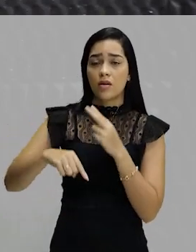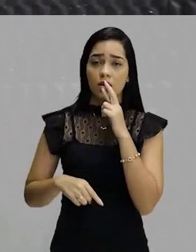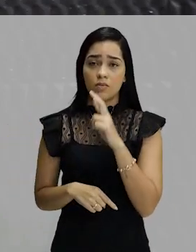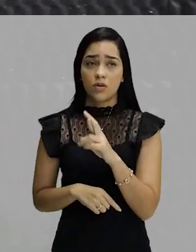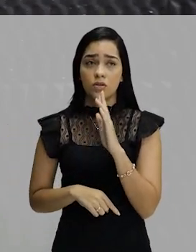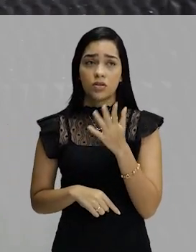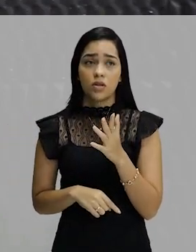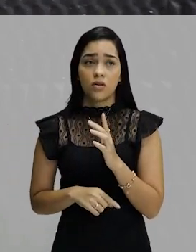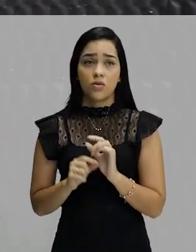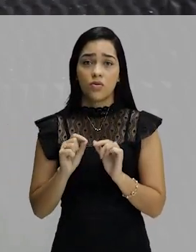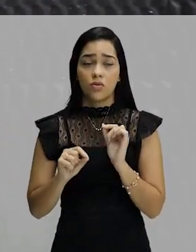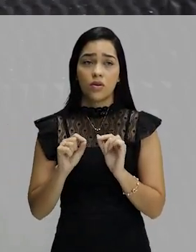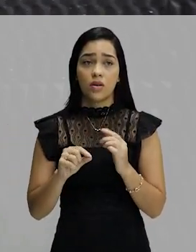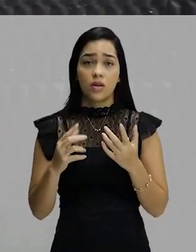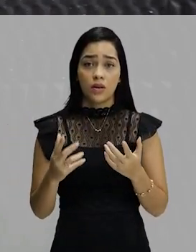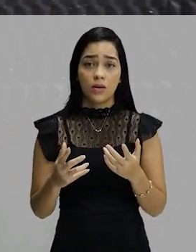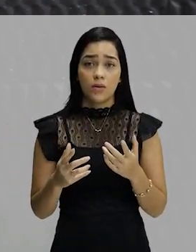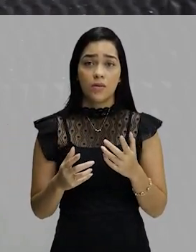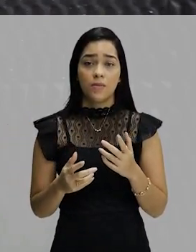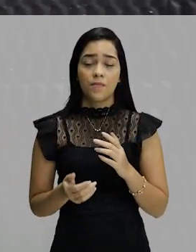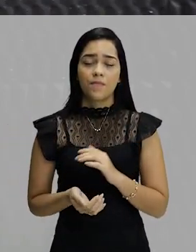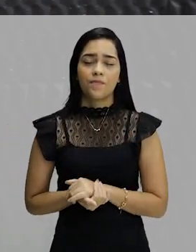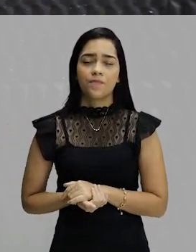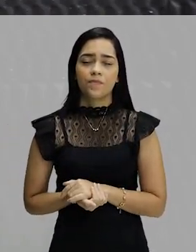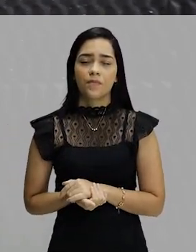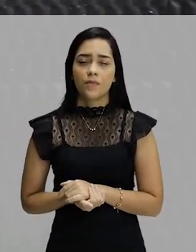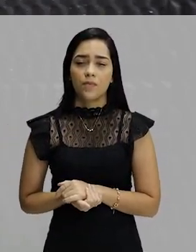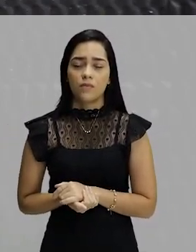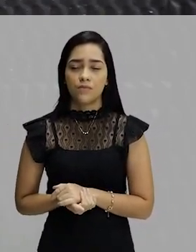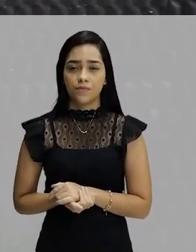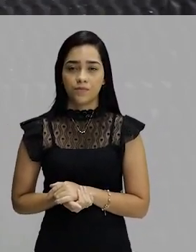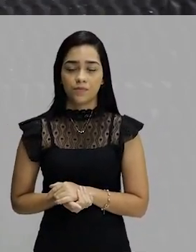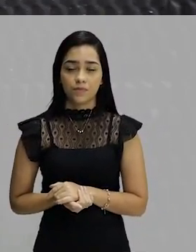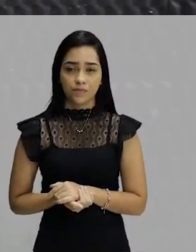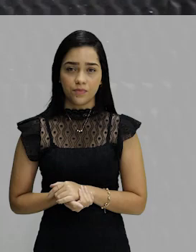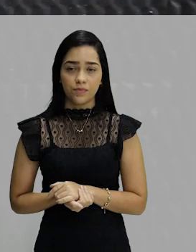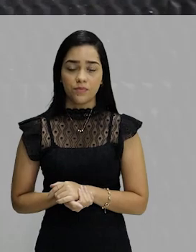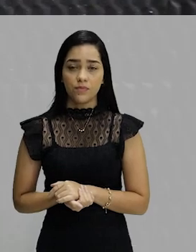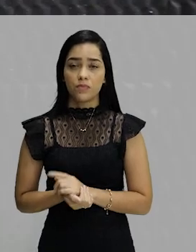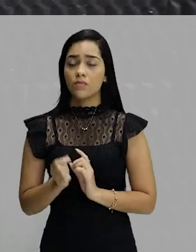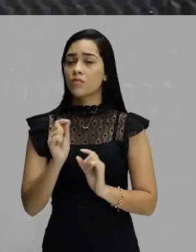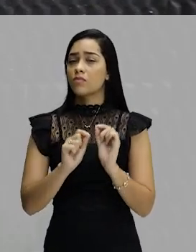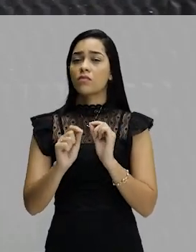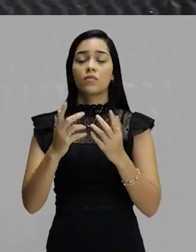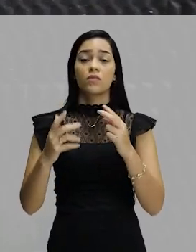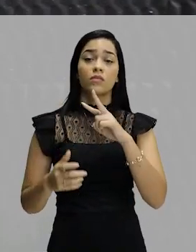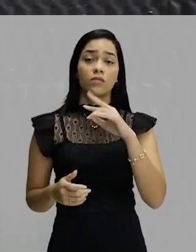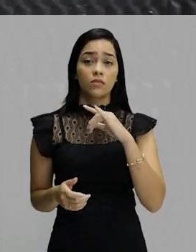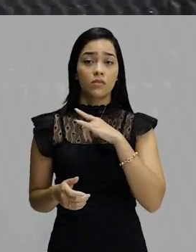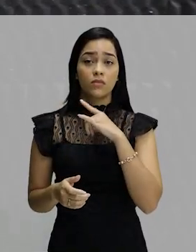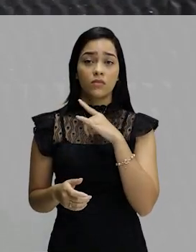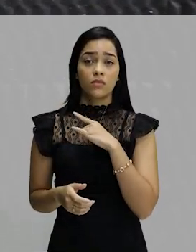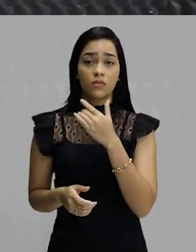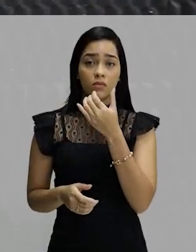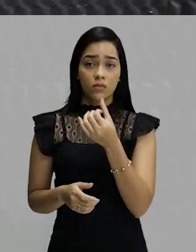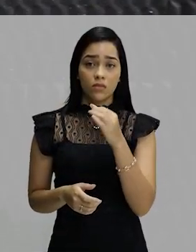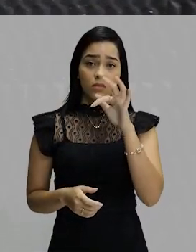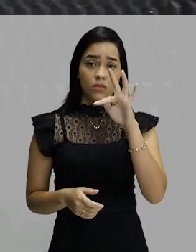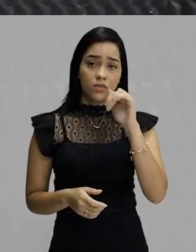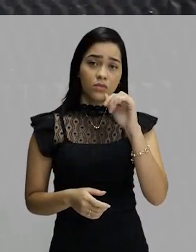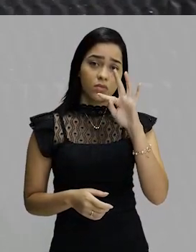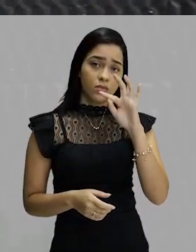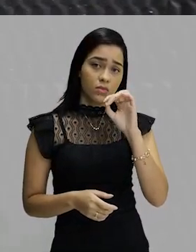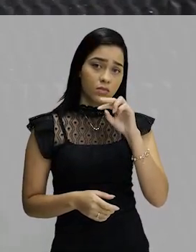resposta seria a permutação desses 6 elementos. Ou seja, você vai ter o 6